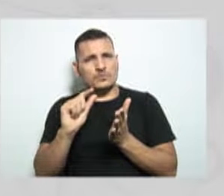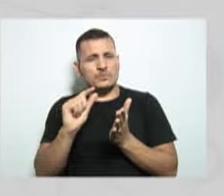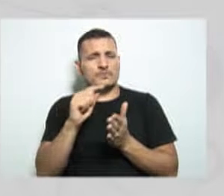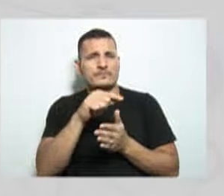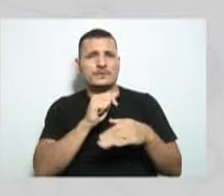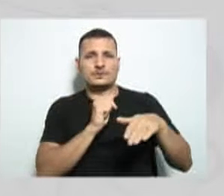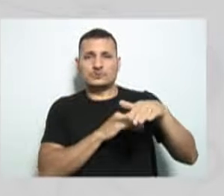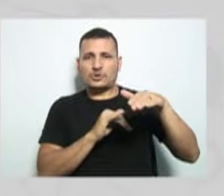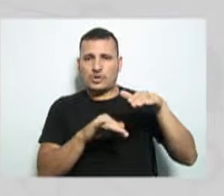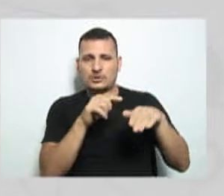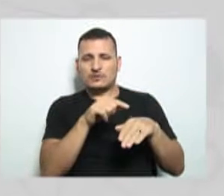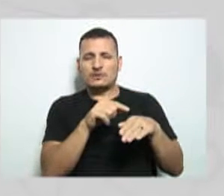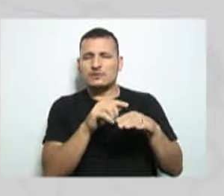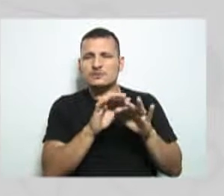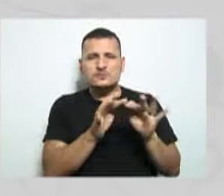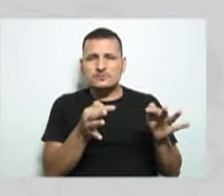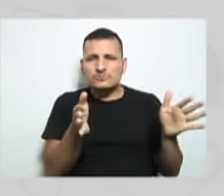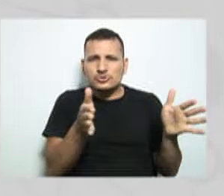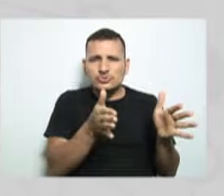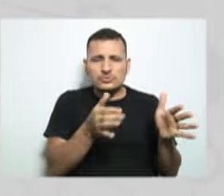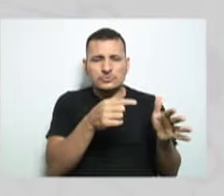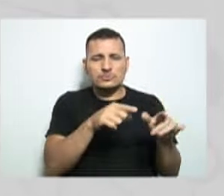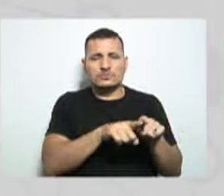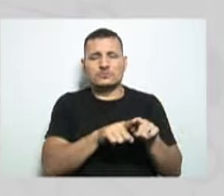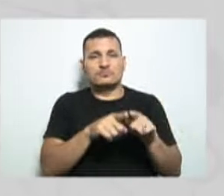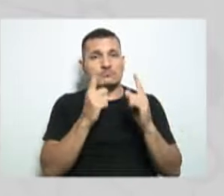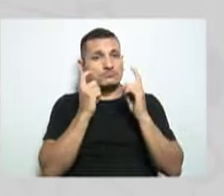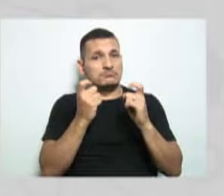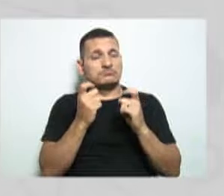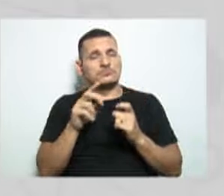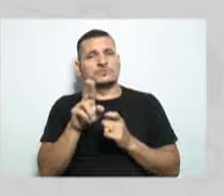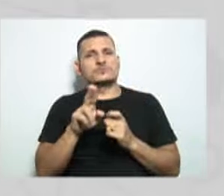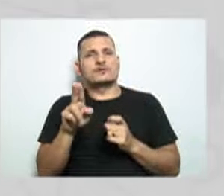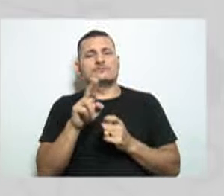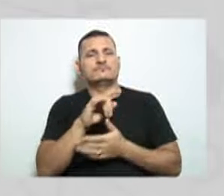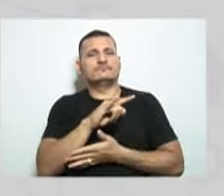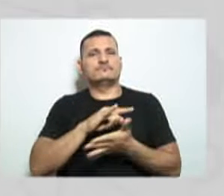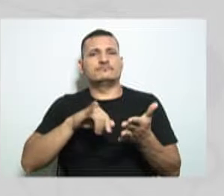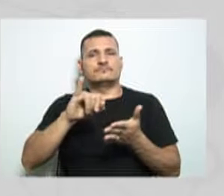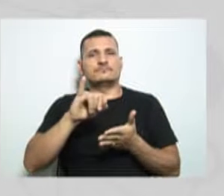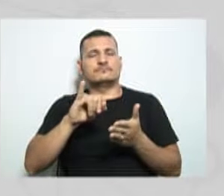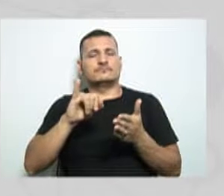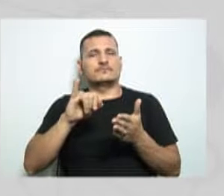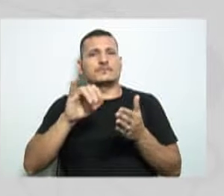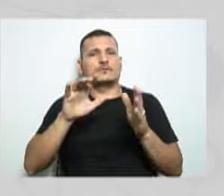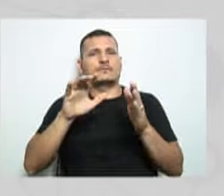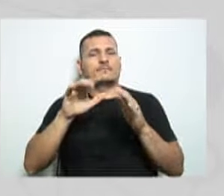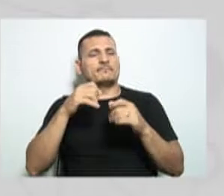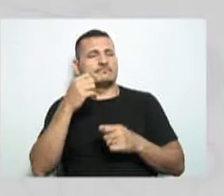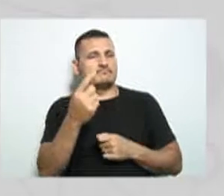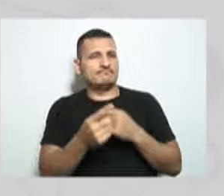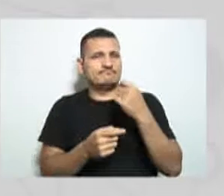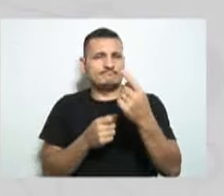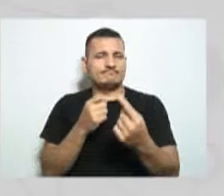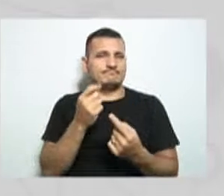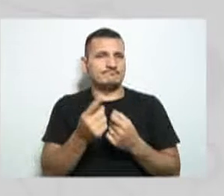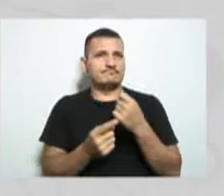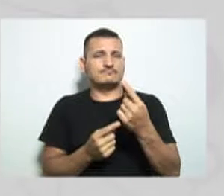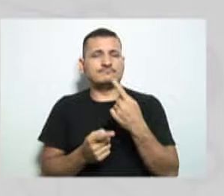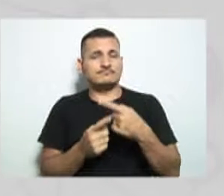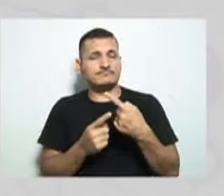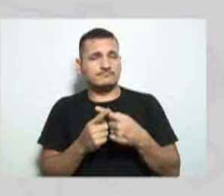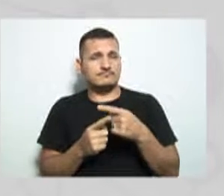é grande, é interessante utilizar o inventário periódico. Por quê? Porque você não vai precisar,